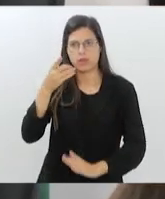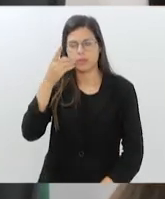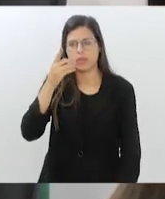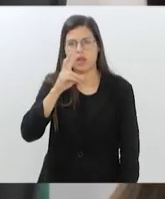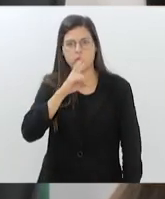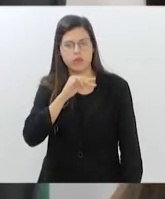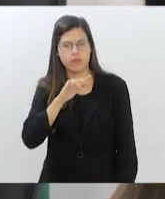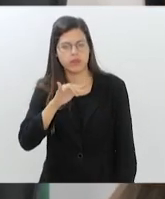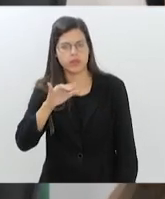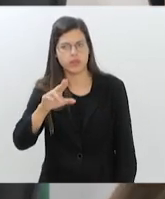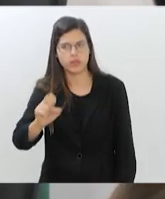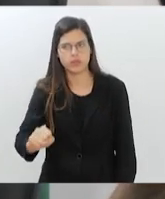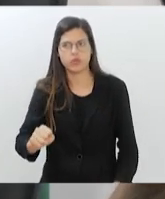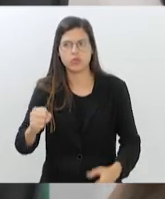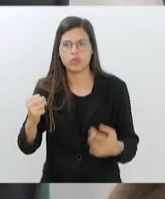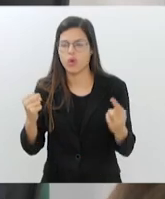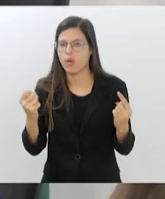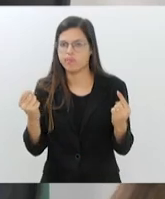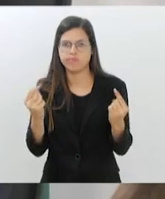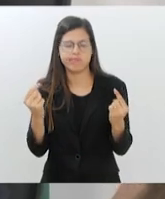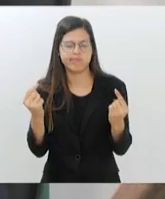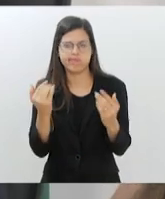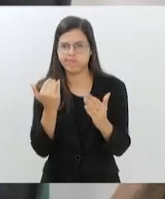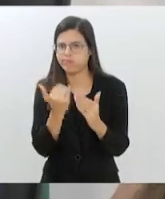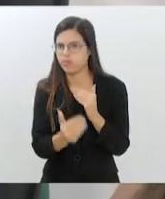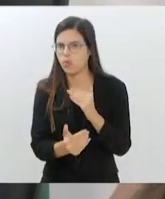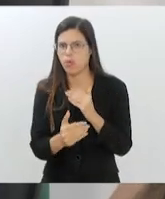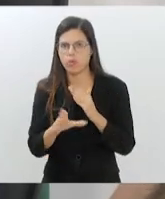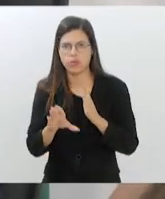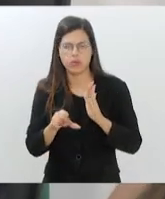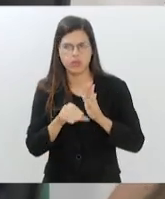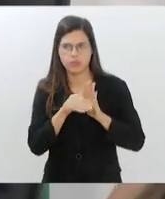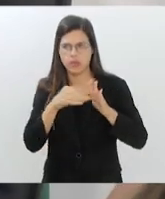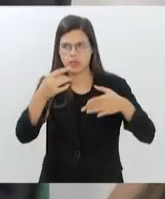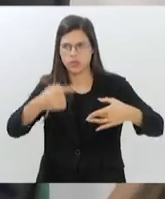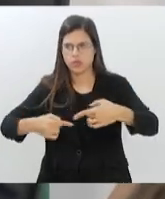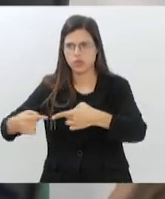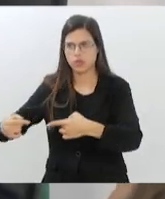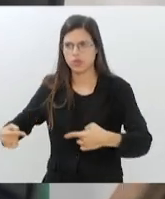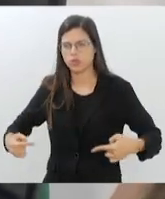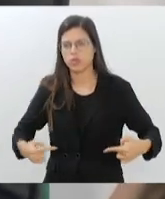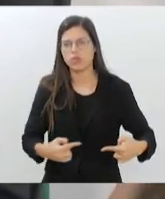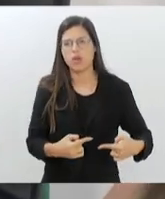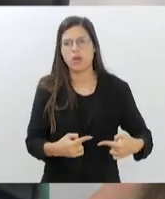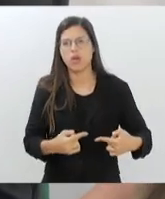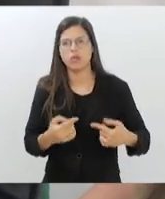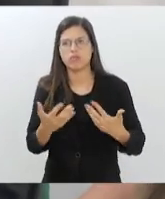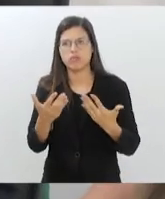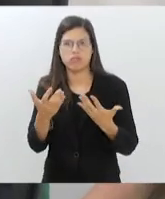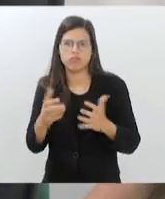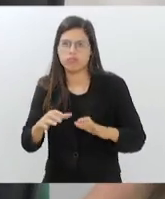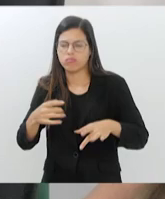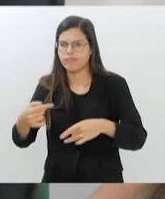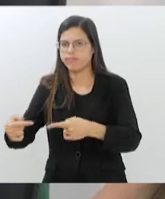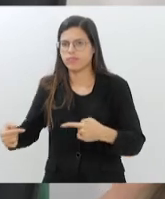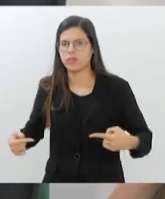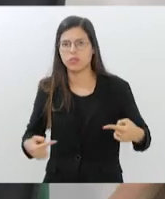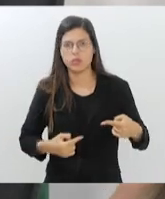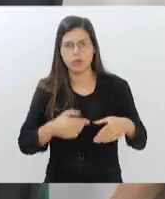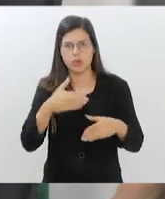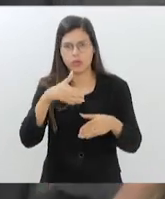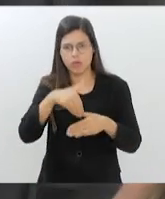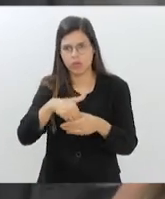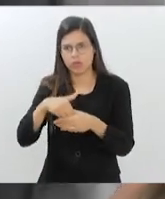kolino é contrário às emendas em discussão não havendo Quem Queira discutir em votação os senhores que aprovam